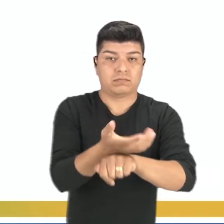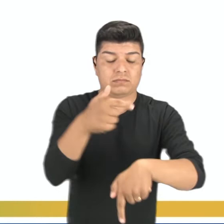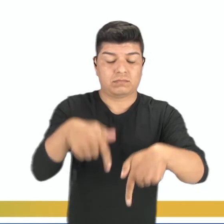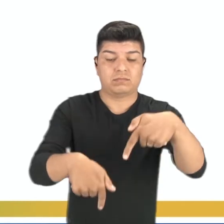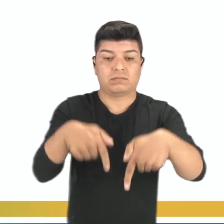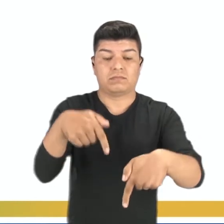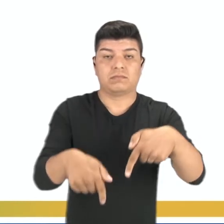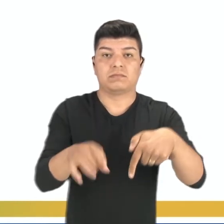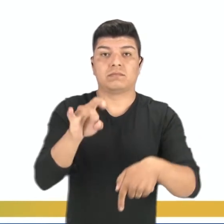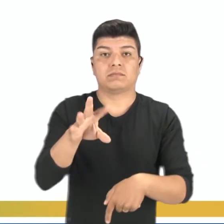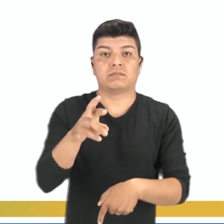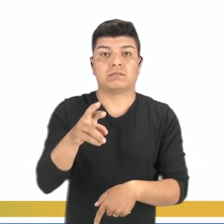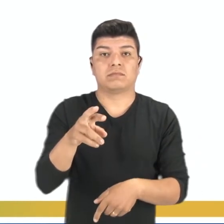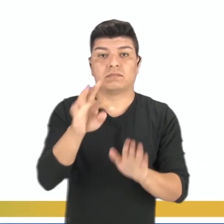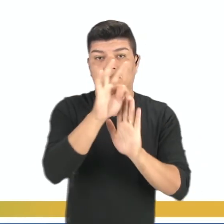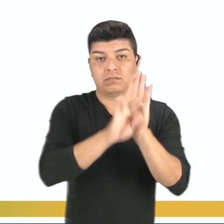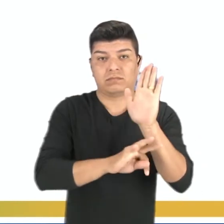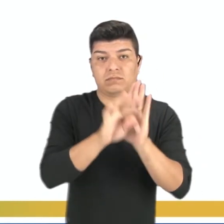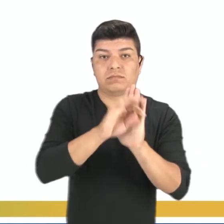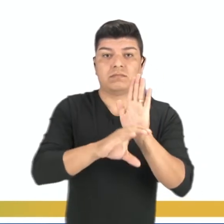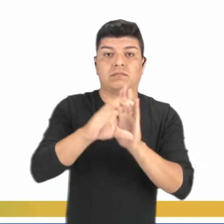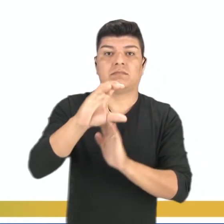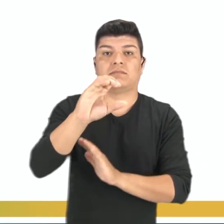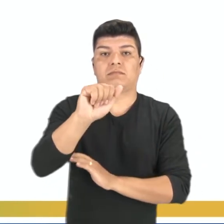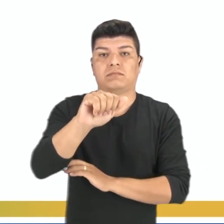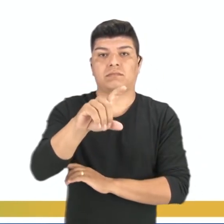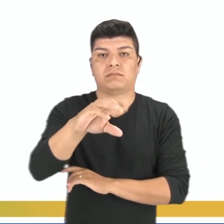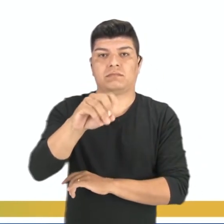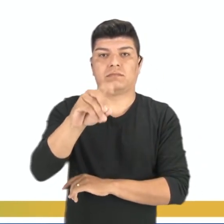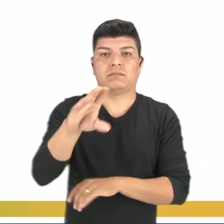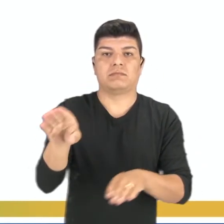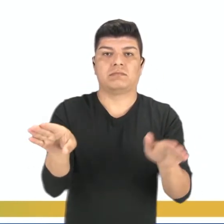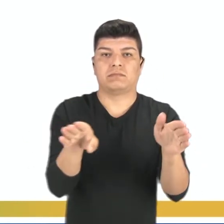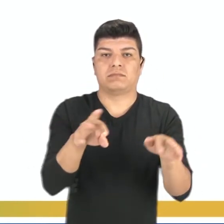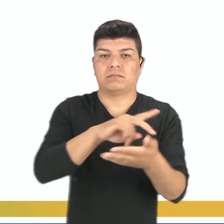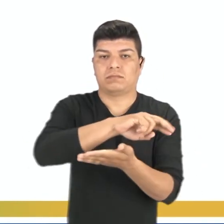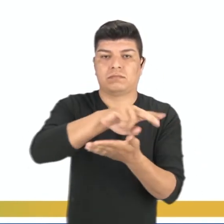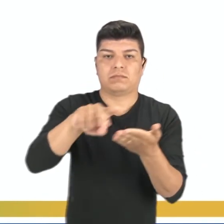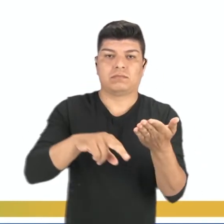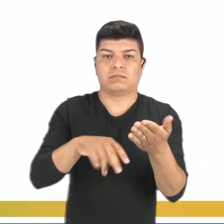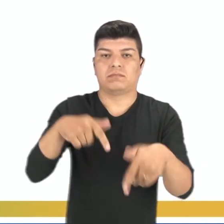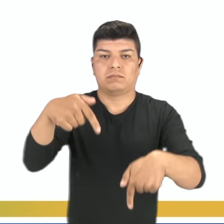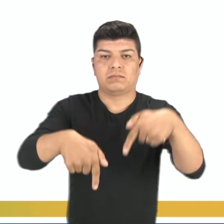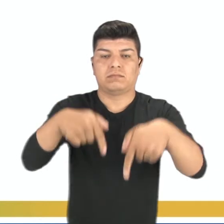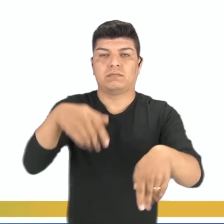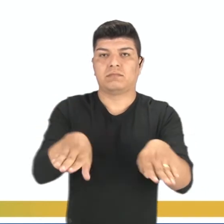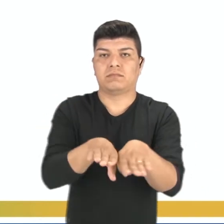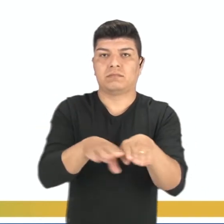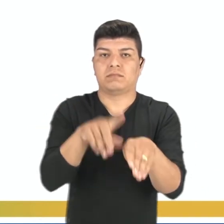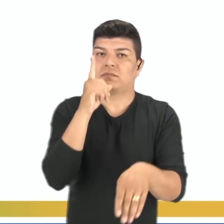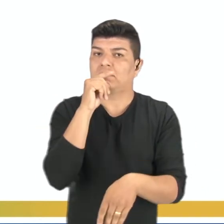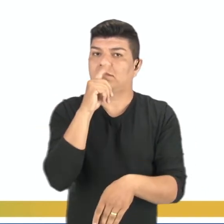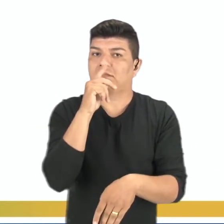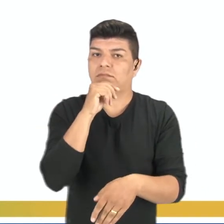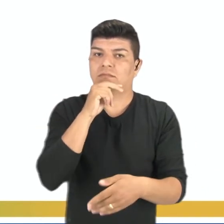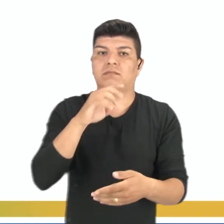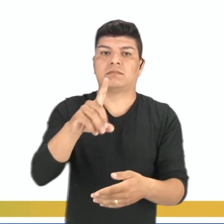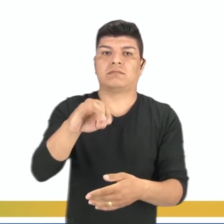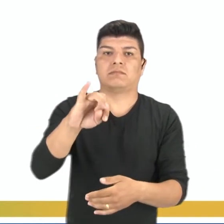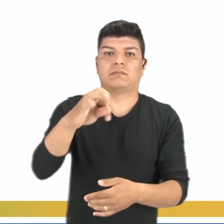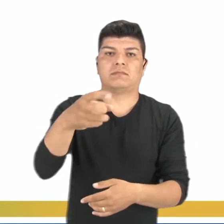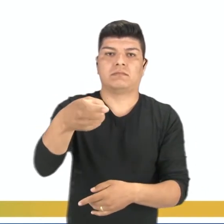observar no texto tem ácido cítrico, bicarbonato de sódio, citrate de sódio, mais água, mais dióxido